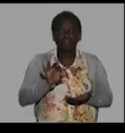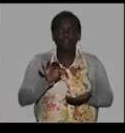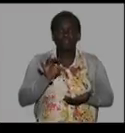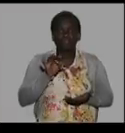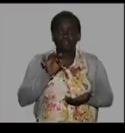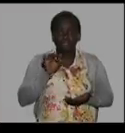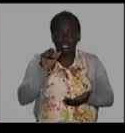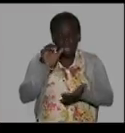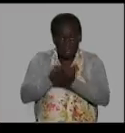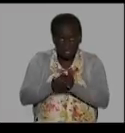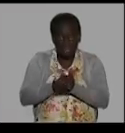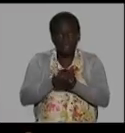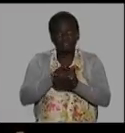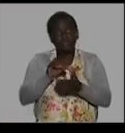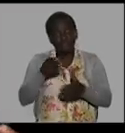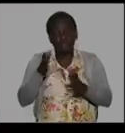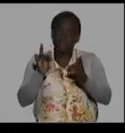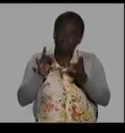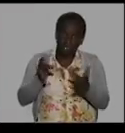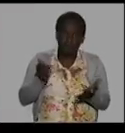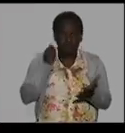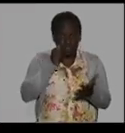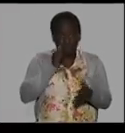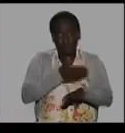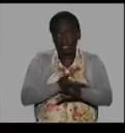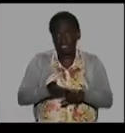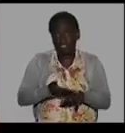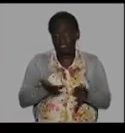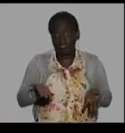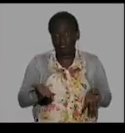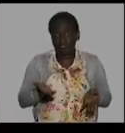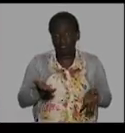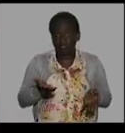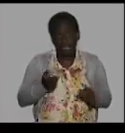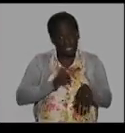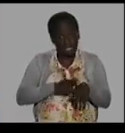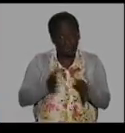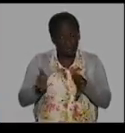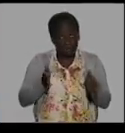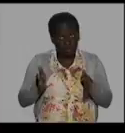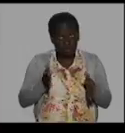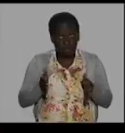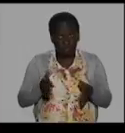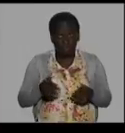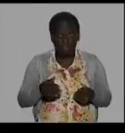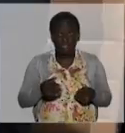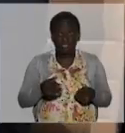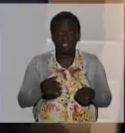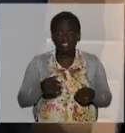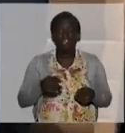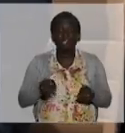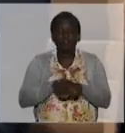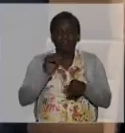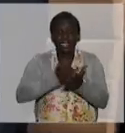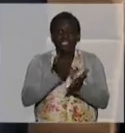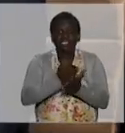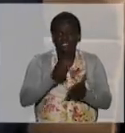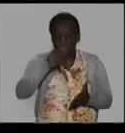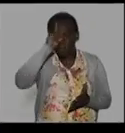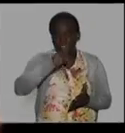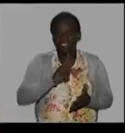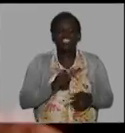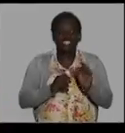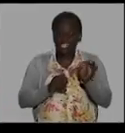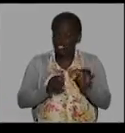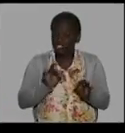99,9% deles são casados ou se relacionam com mulheres brancas, pelo menos nesse período. Eu ainda vou além, loiras. E